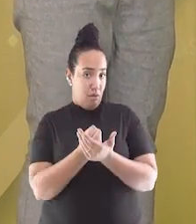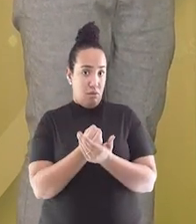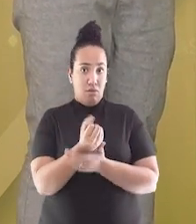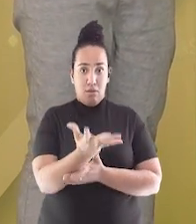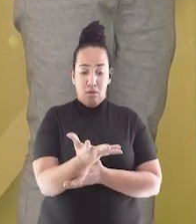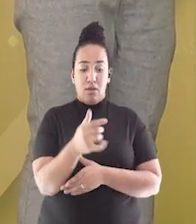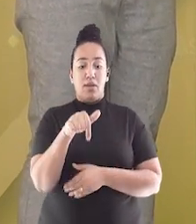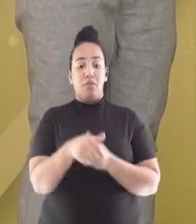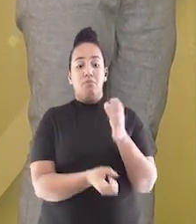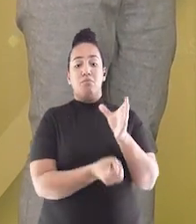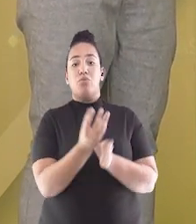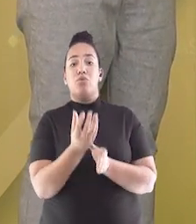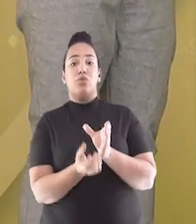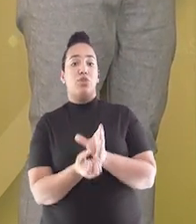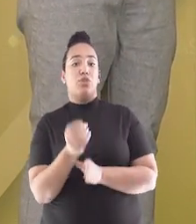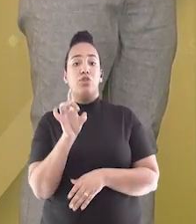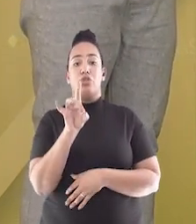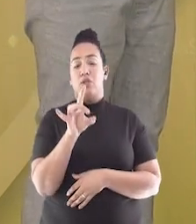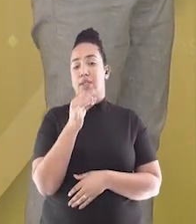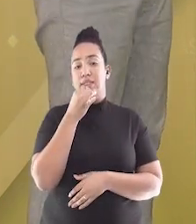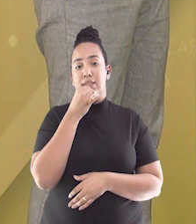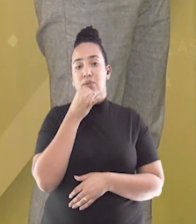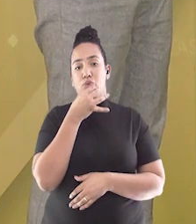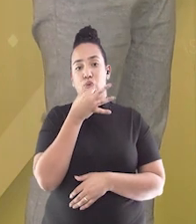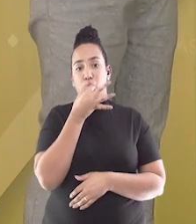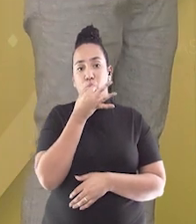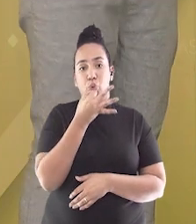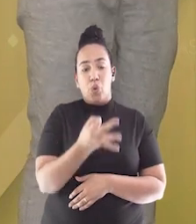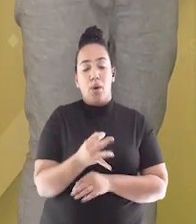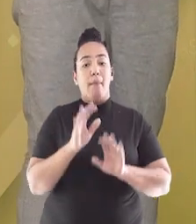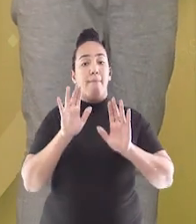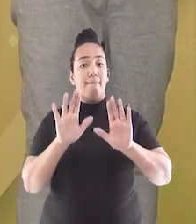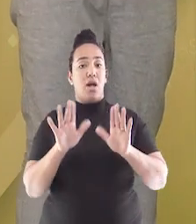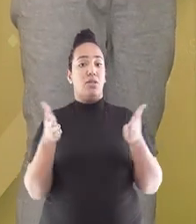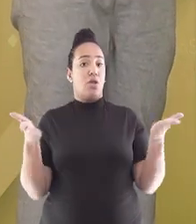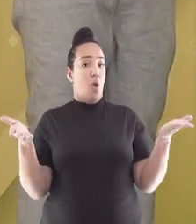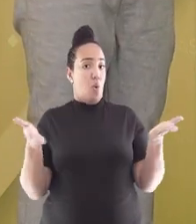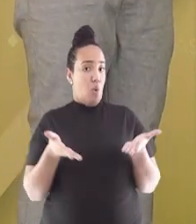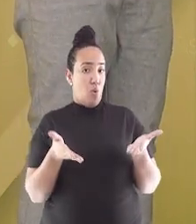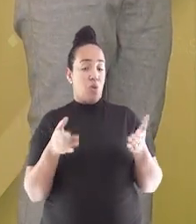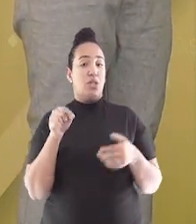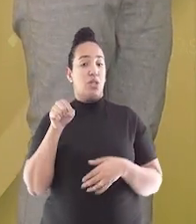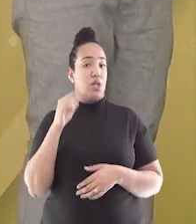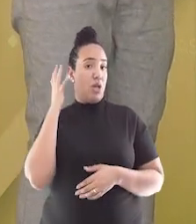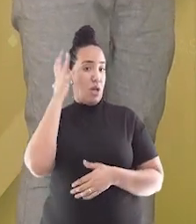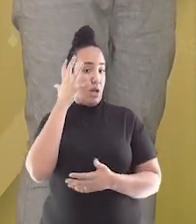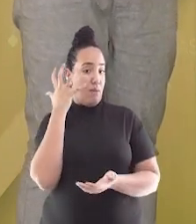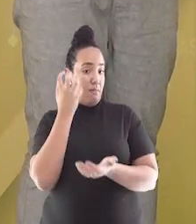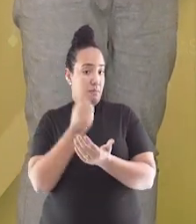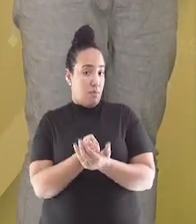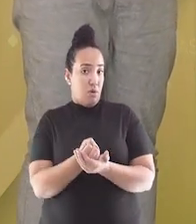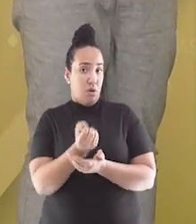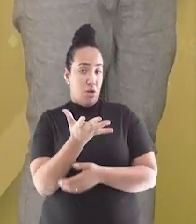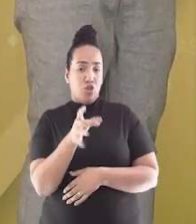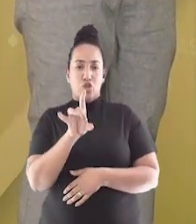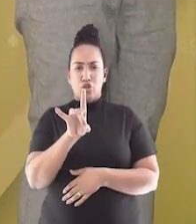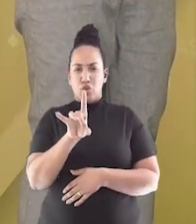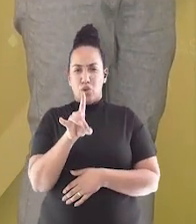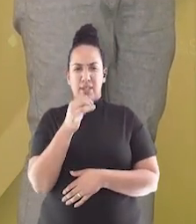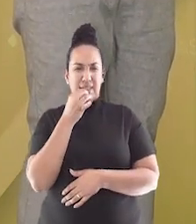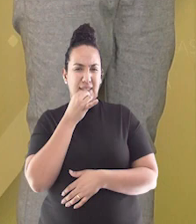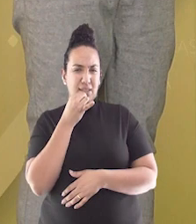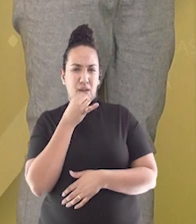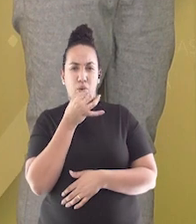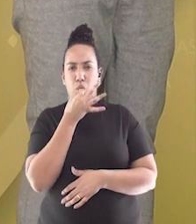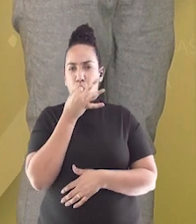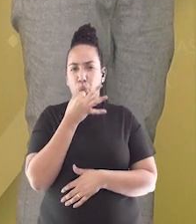os podcasts, eram produzidos somente em formato de áudio. E agora, atualmente, os podcasts deixaram de ser